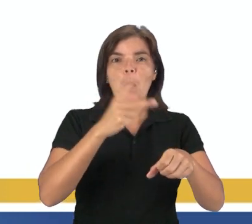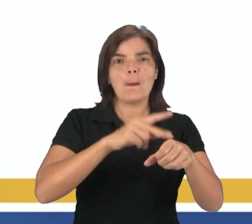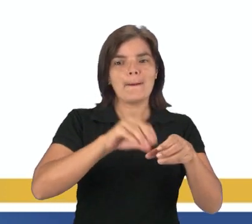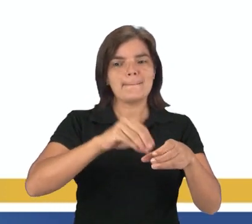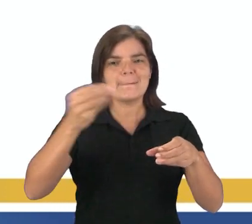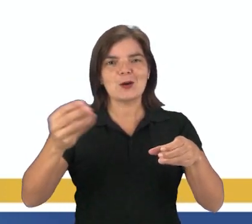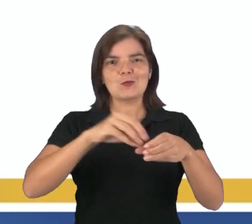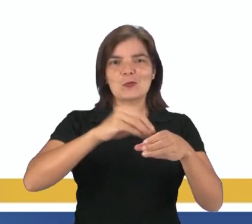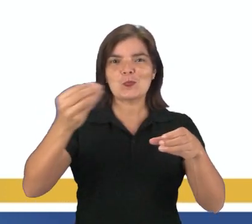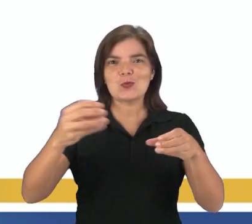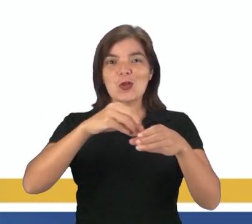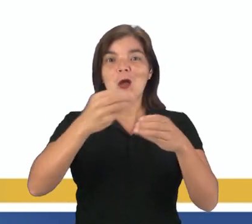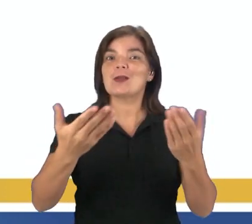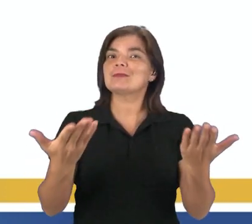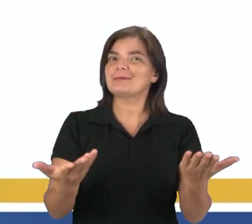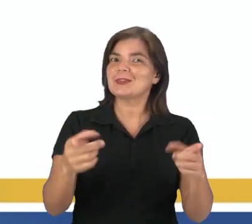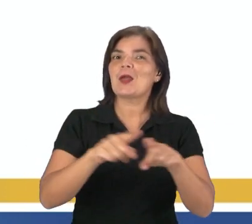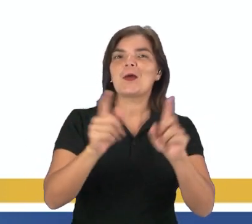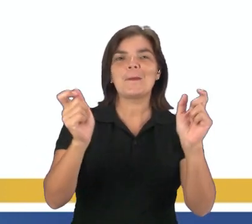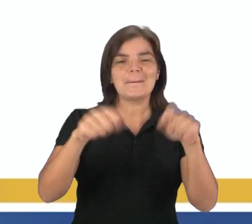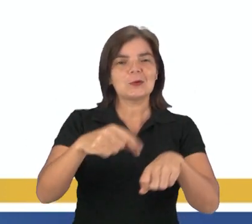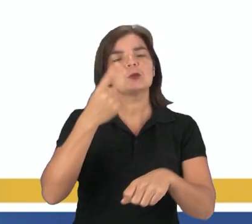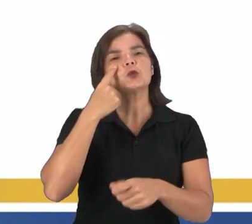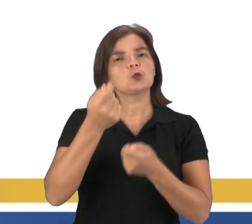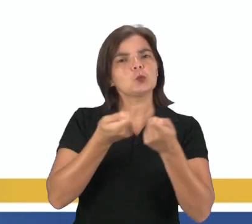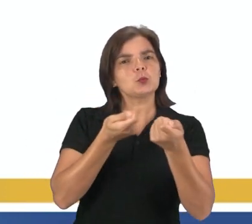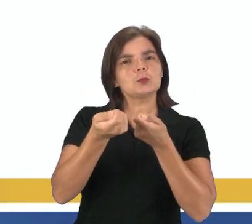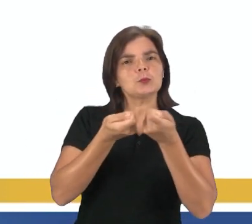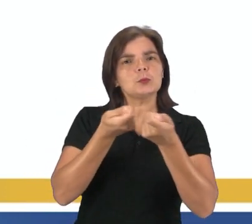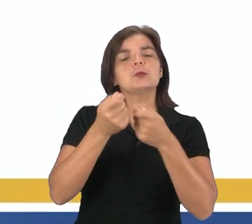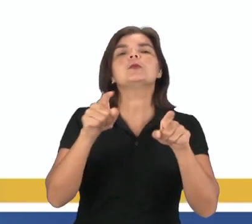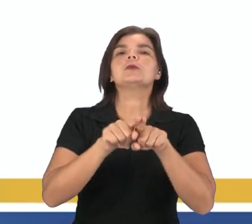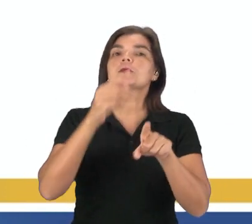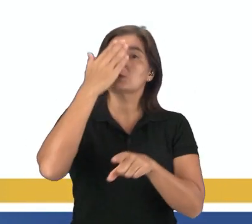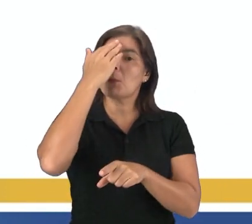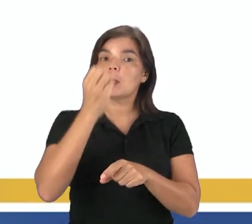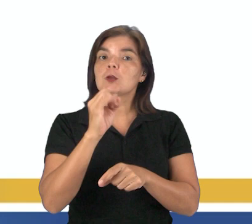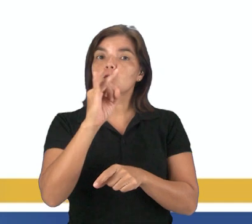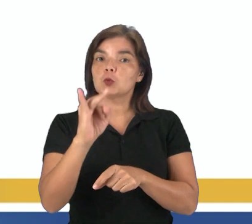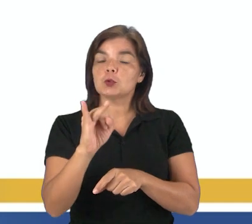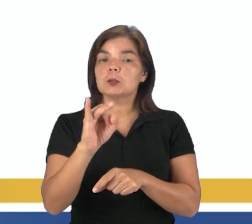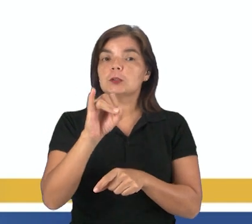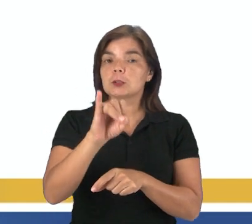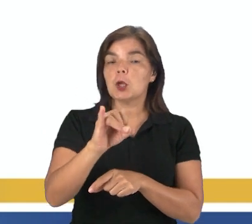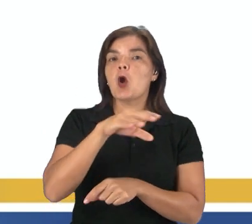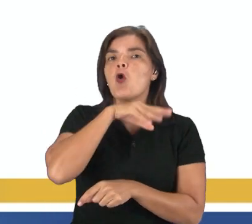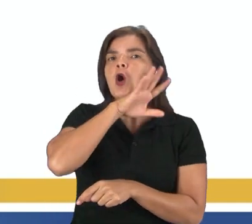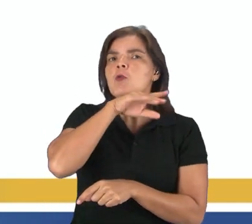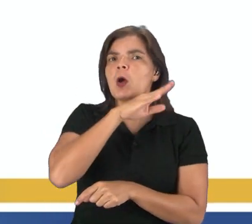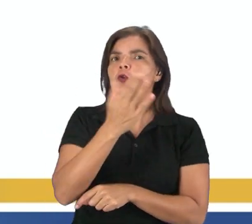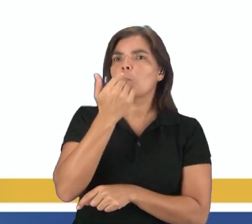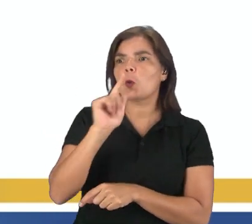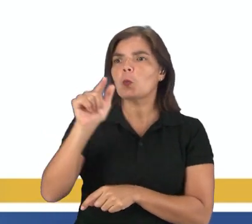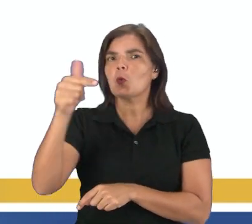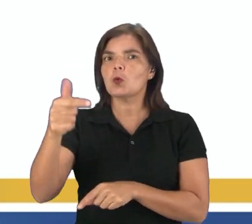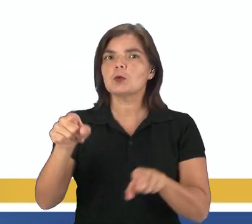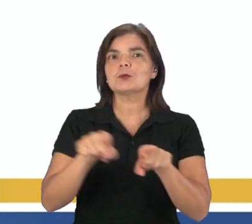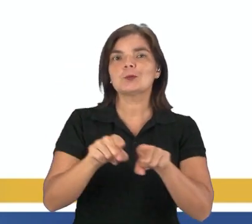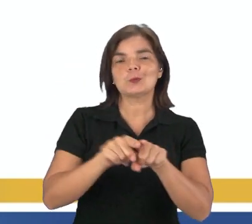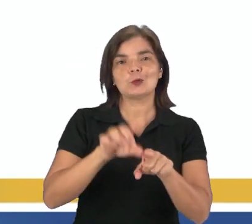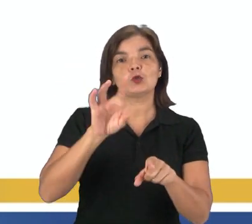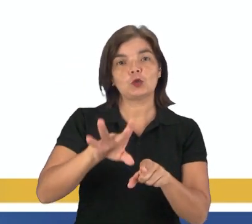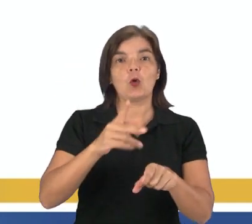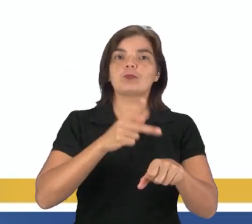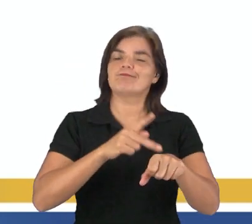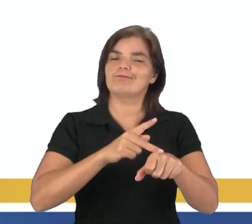era retirada. Assim, era possível manter o controle e saber se algum animal havia sido comido por outro animal selvagem ou apenas